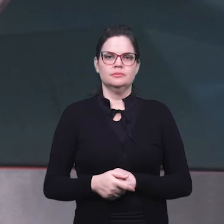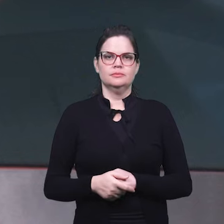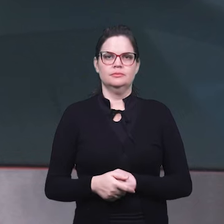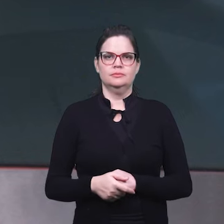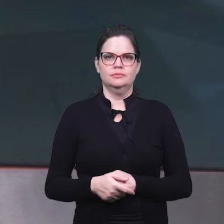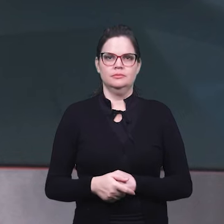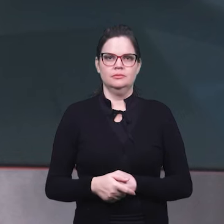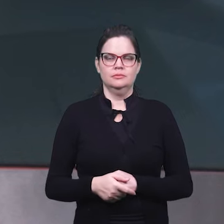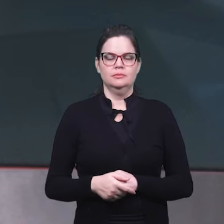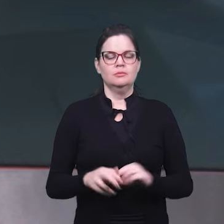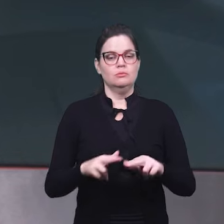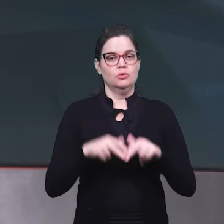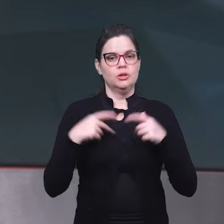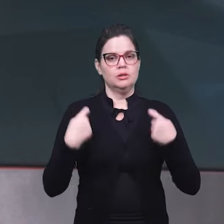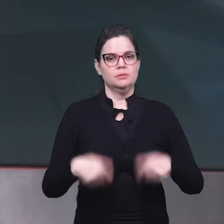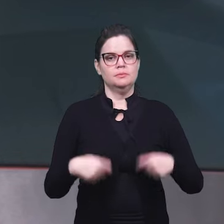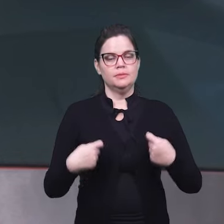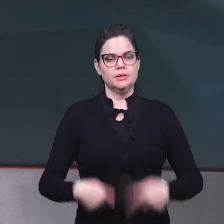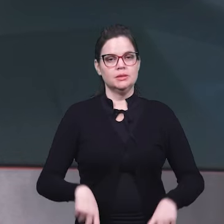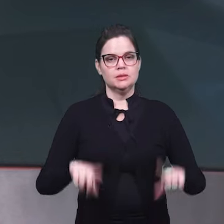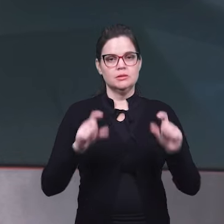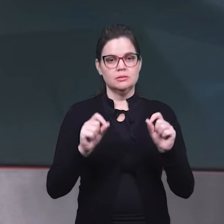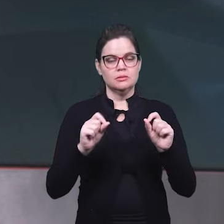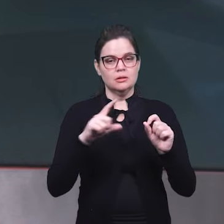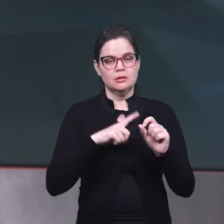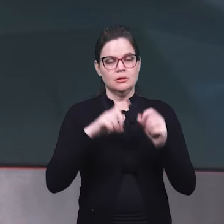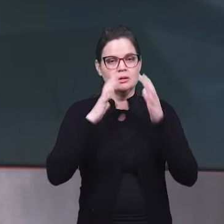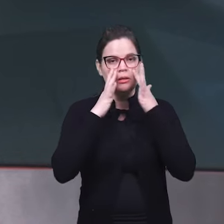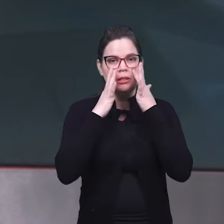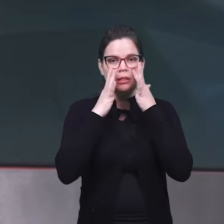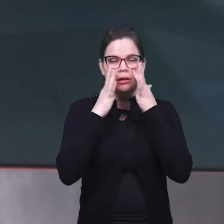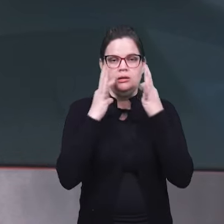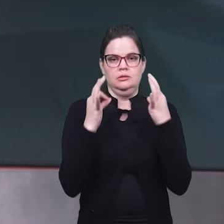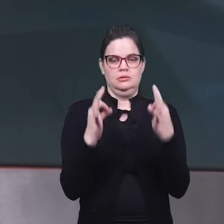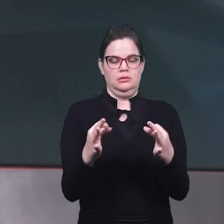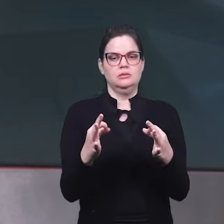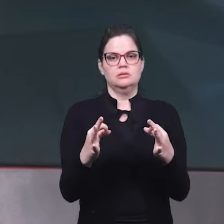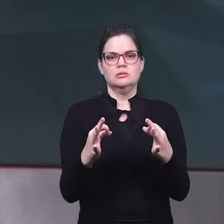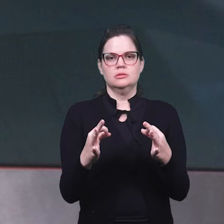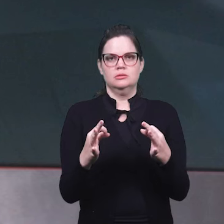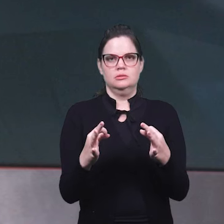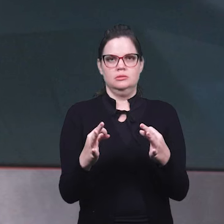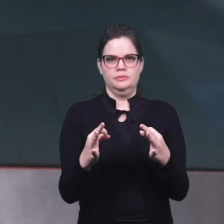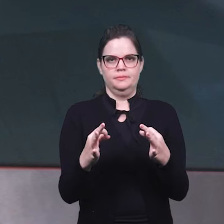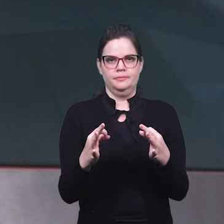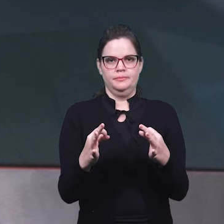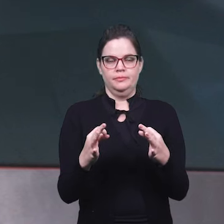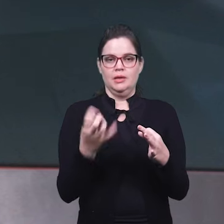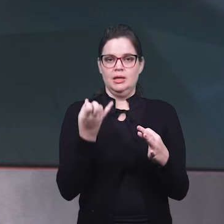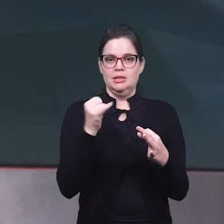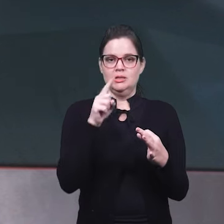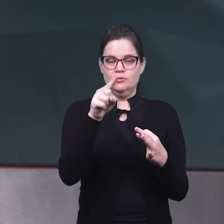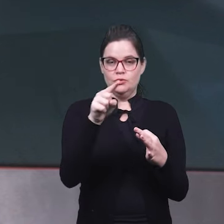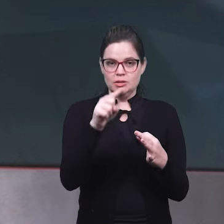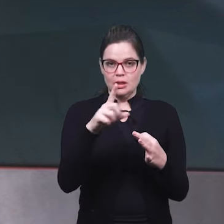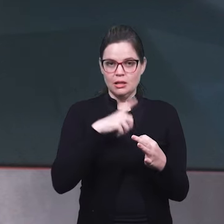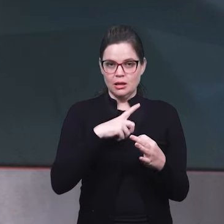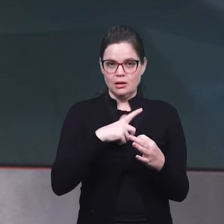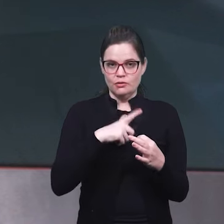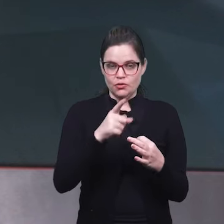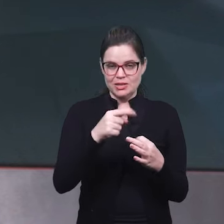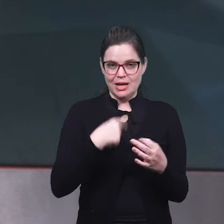necessário, mas muito necessário, bastante atenção da parte daquele que contrai essa